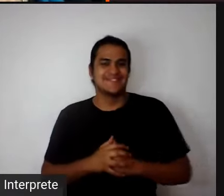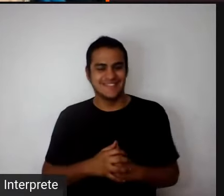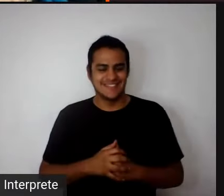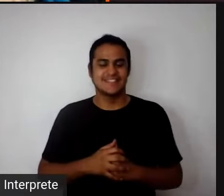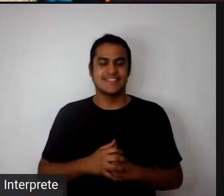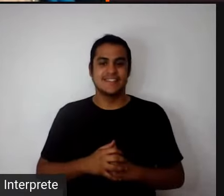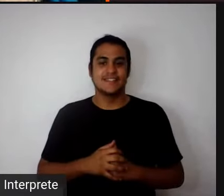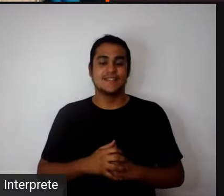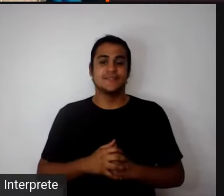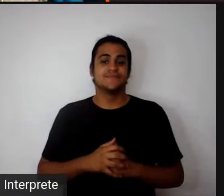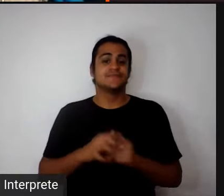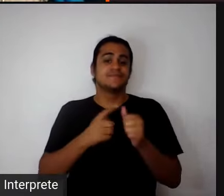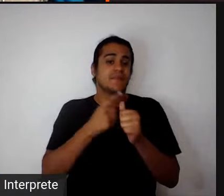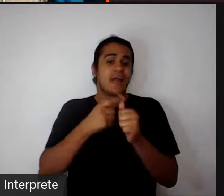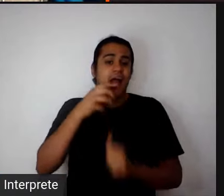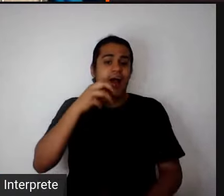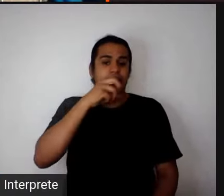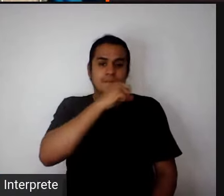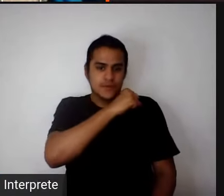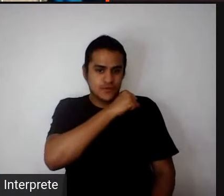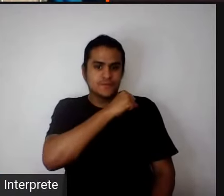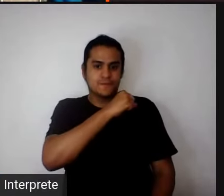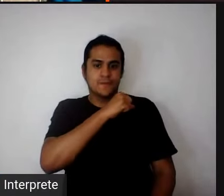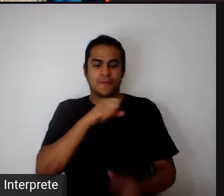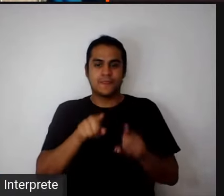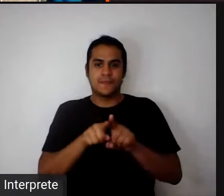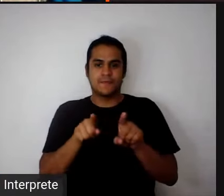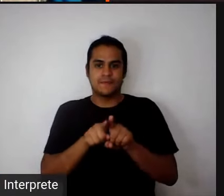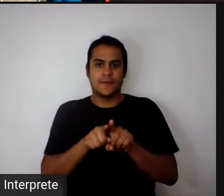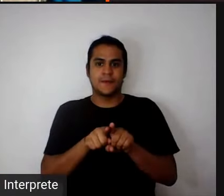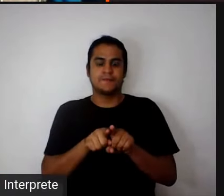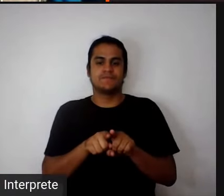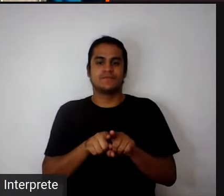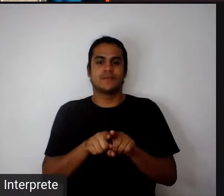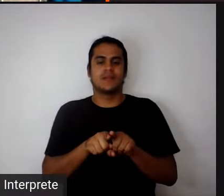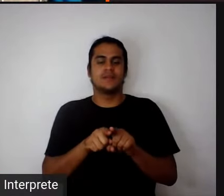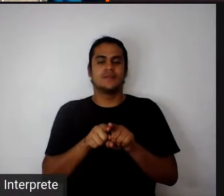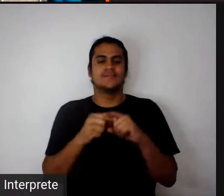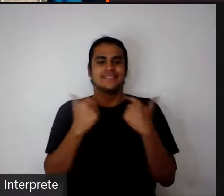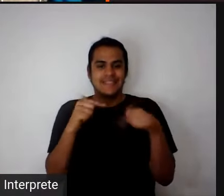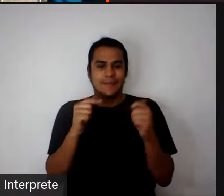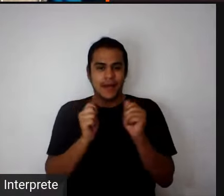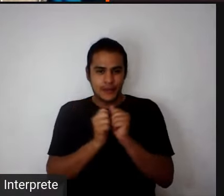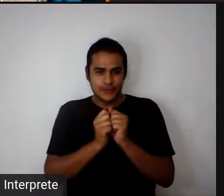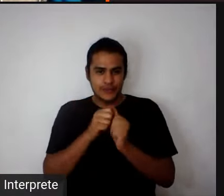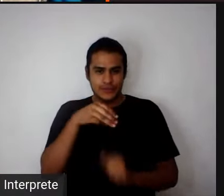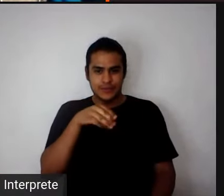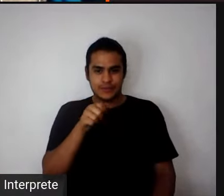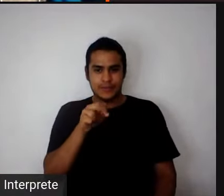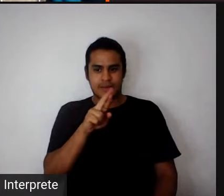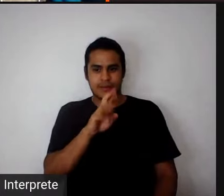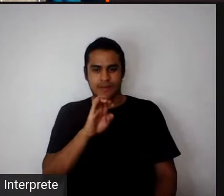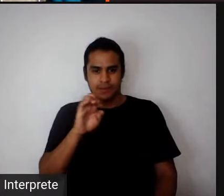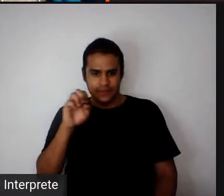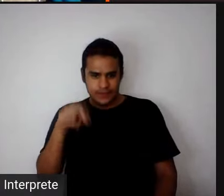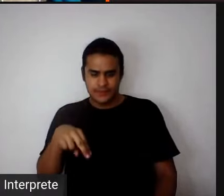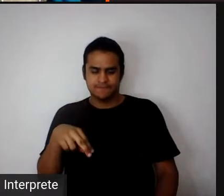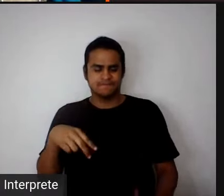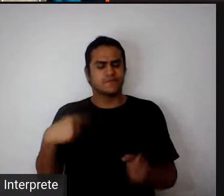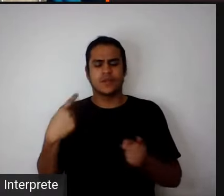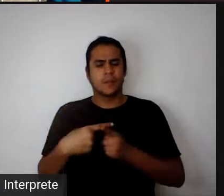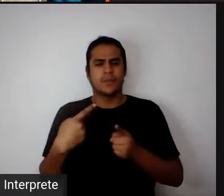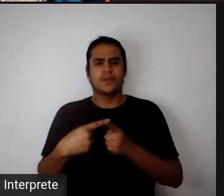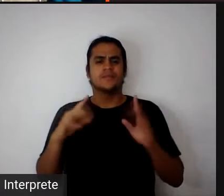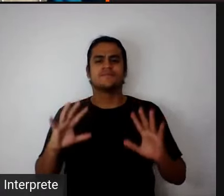queria só falar rapidamente, então, né, do nosso trabalho com a Maureen, porque esse evento é a celebração de uma